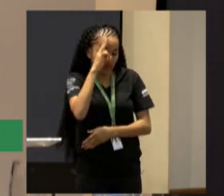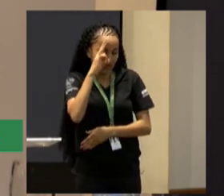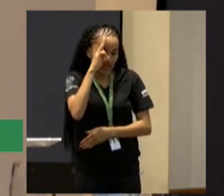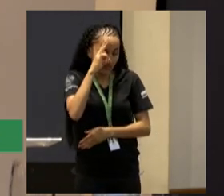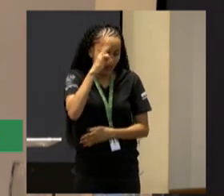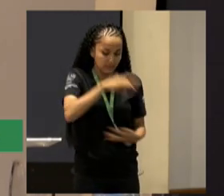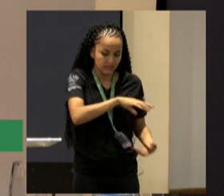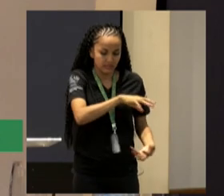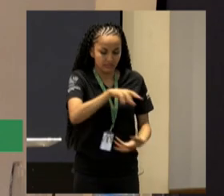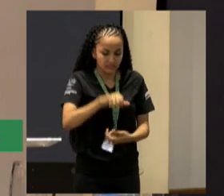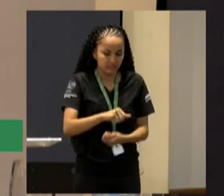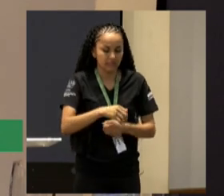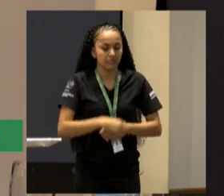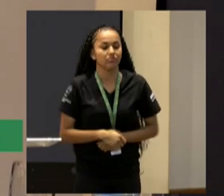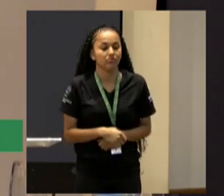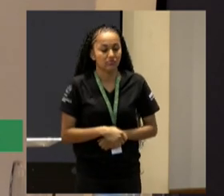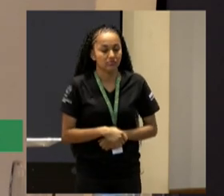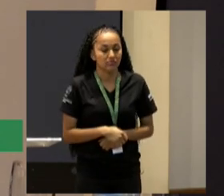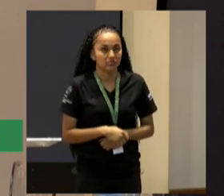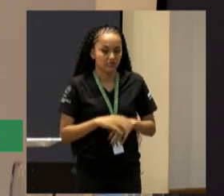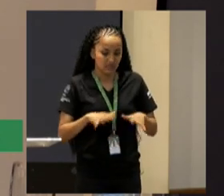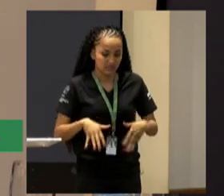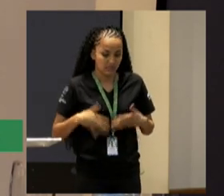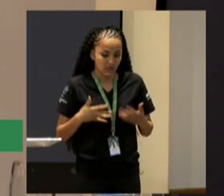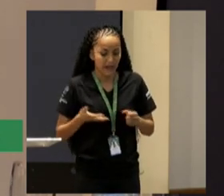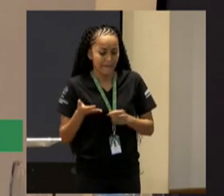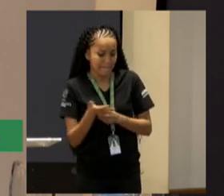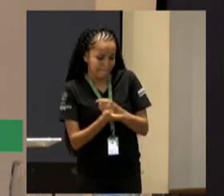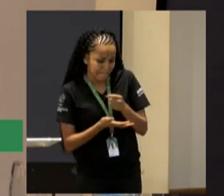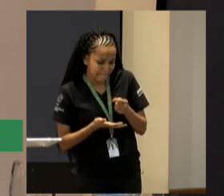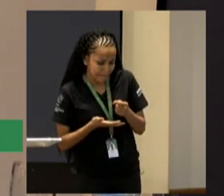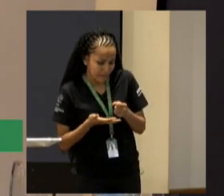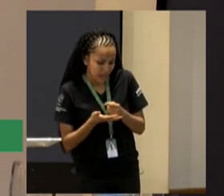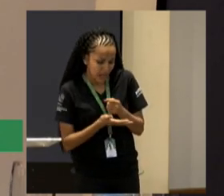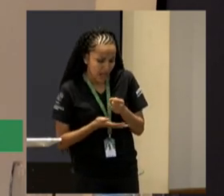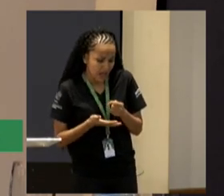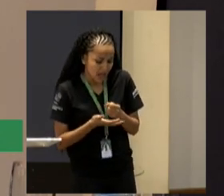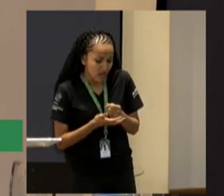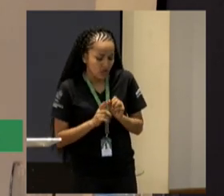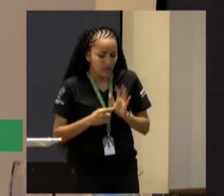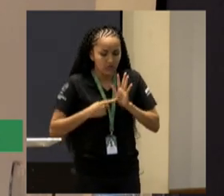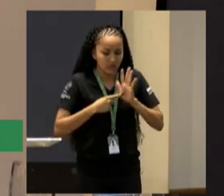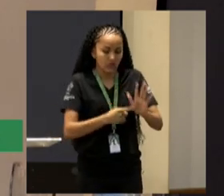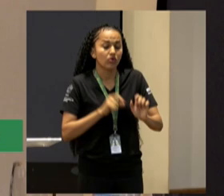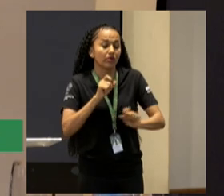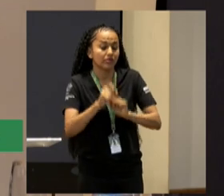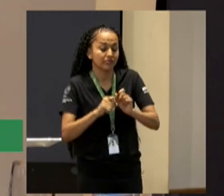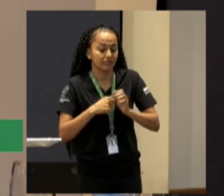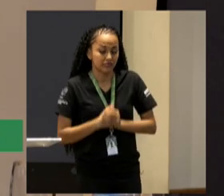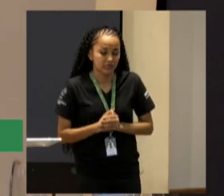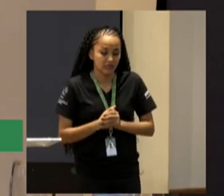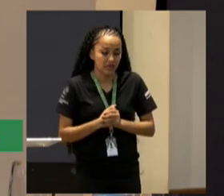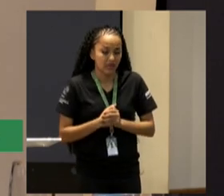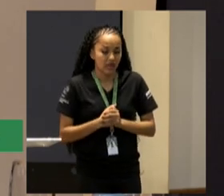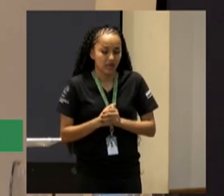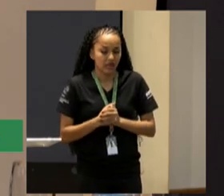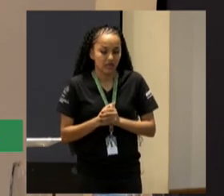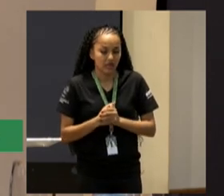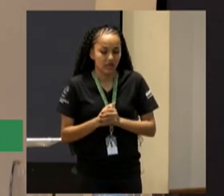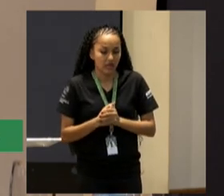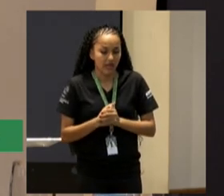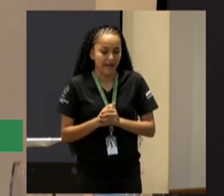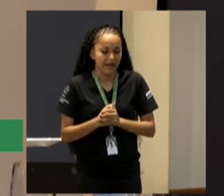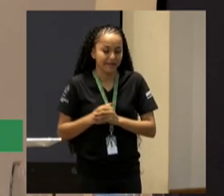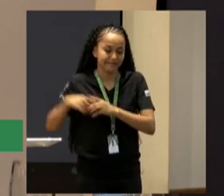pela humanidade. A matriz trouxe a consolidação de